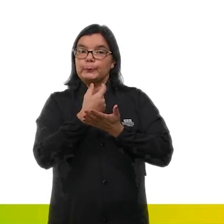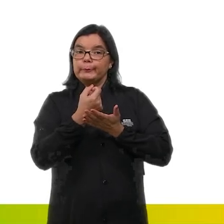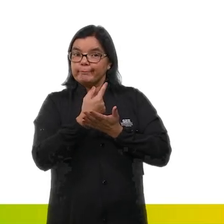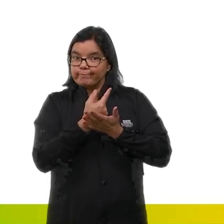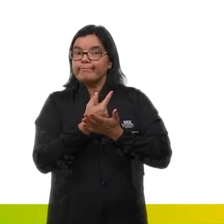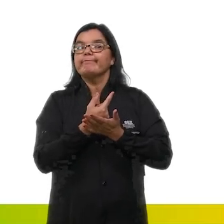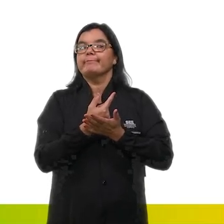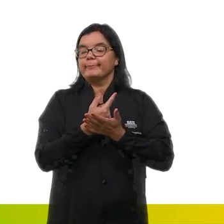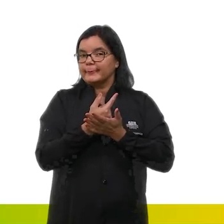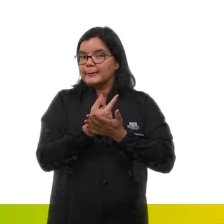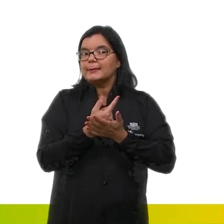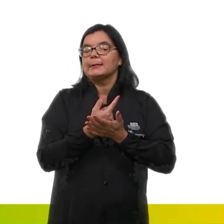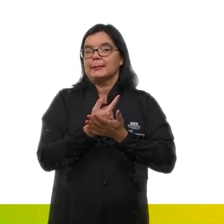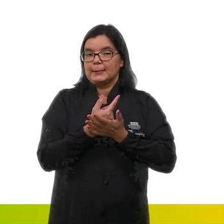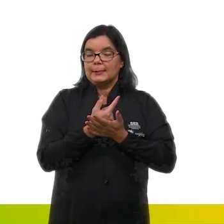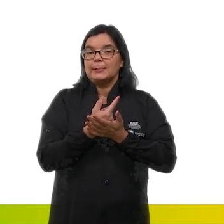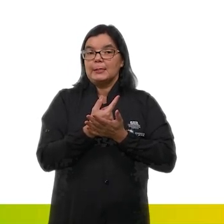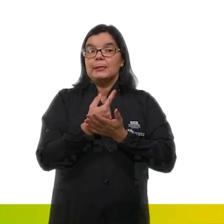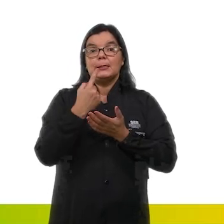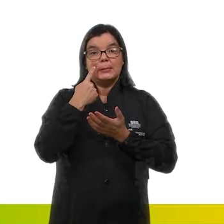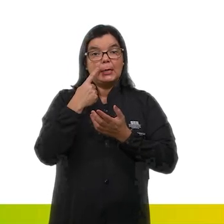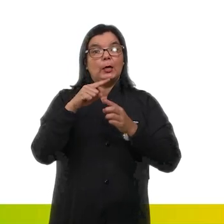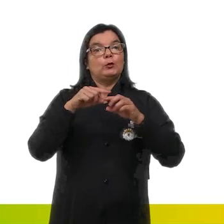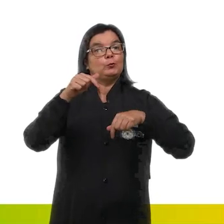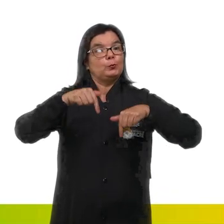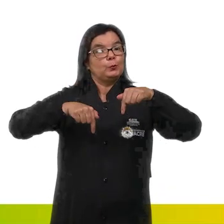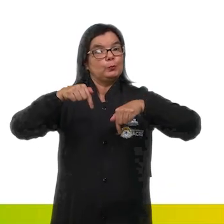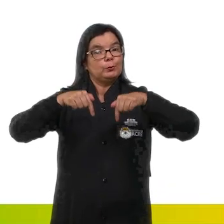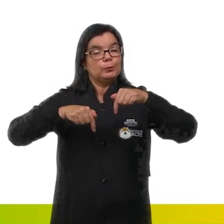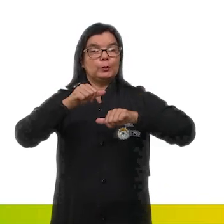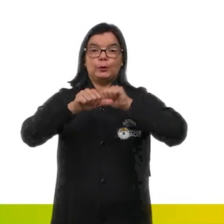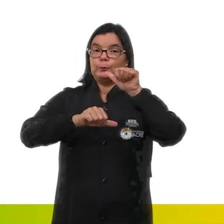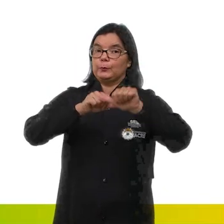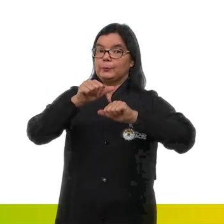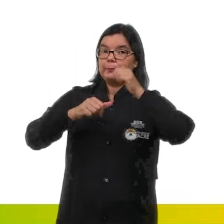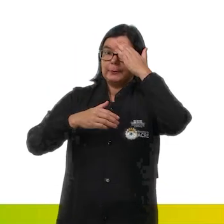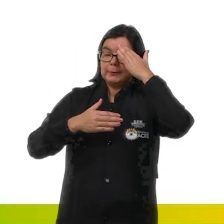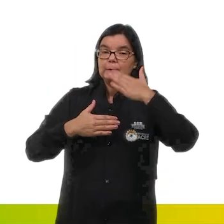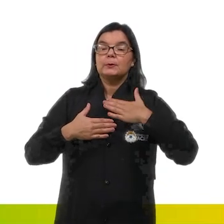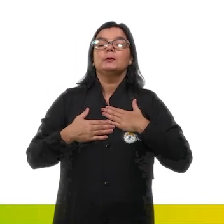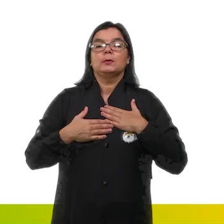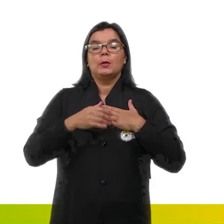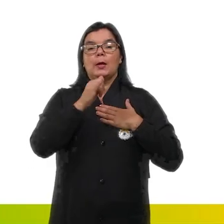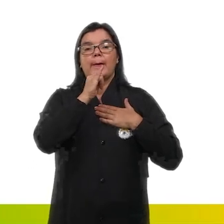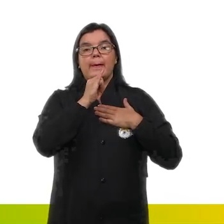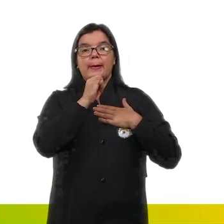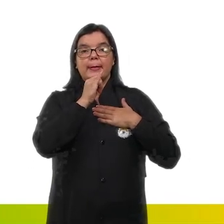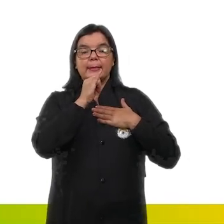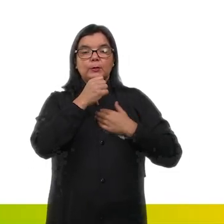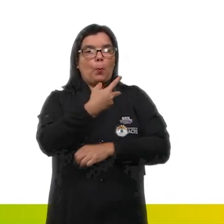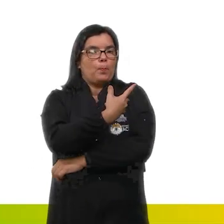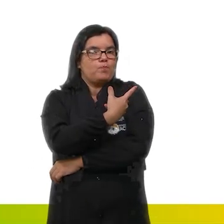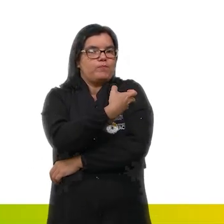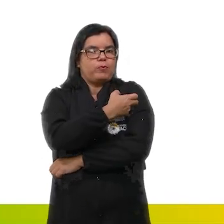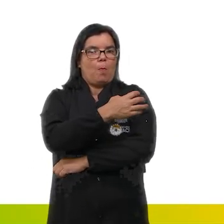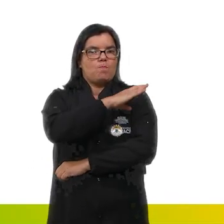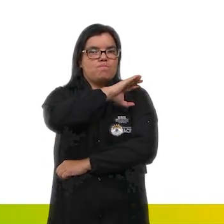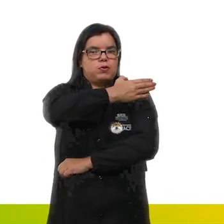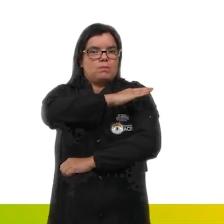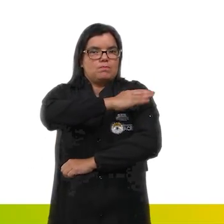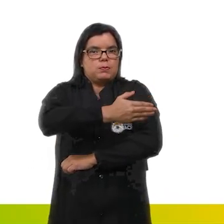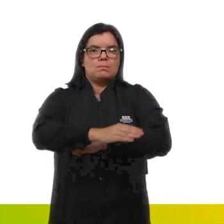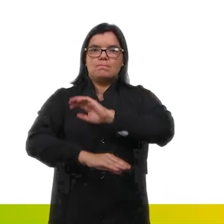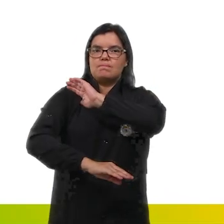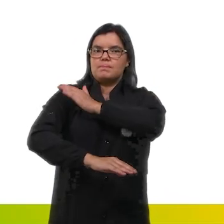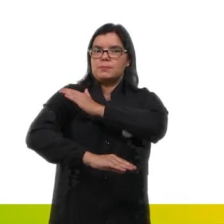os remédios, que são substâncias químicas, né, que alteram o corpo. Um exemplo, anabolizante. E aí